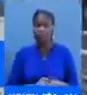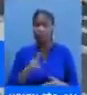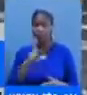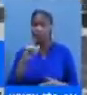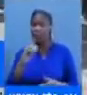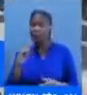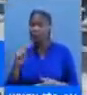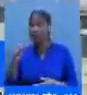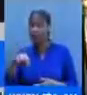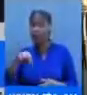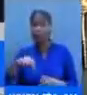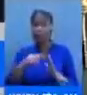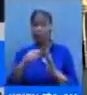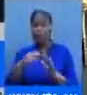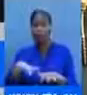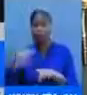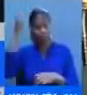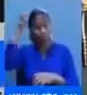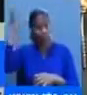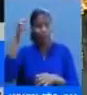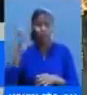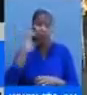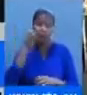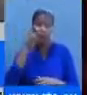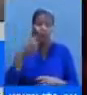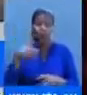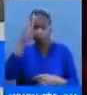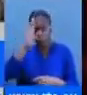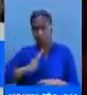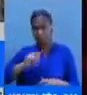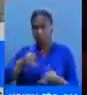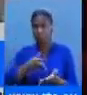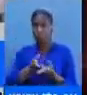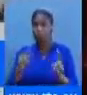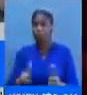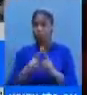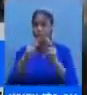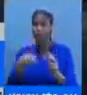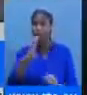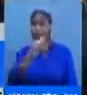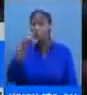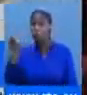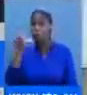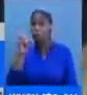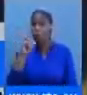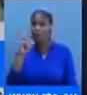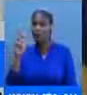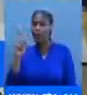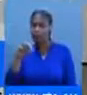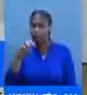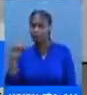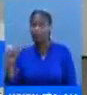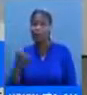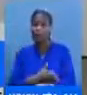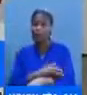recebido hoje no Palácio Presidencial de Angola com os militares e manteve um encontro com João Lourenço. Antes, a comitiva do chefe